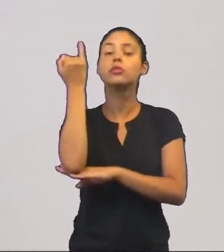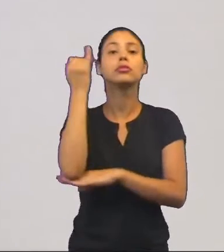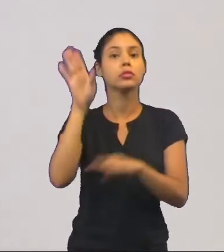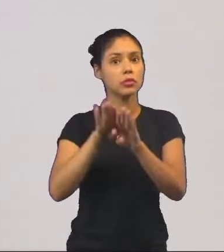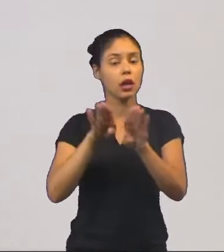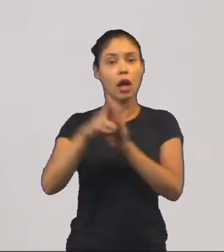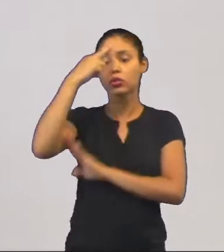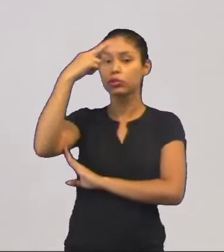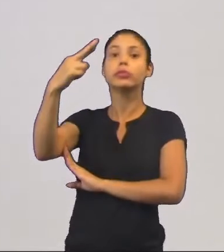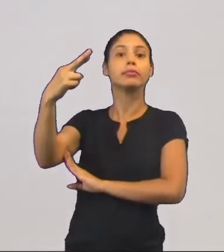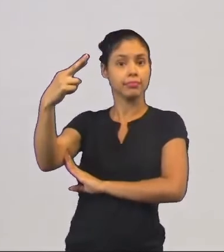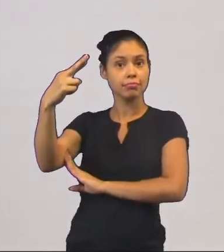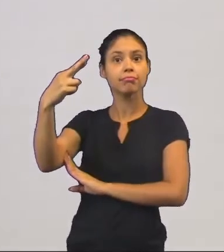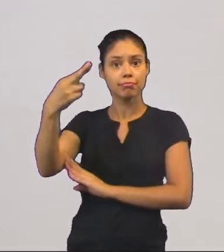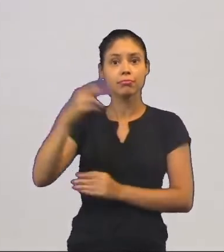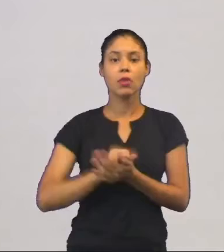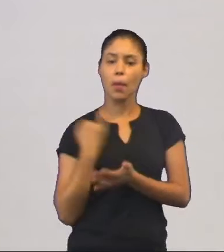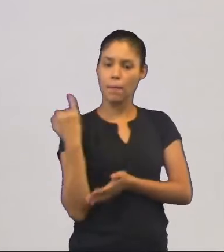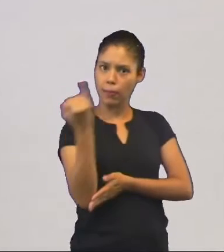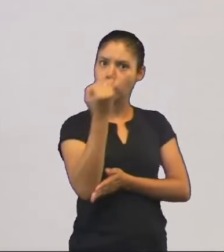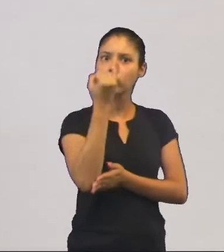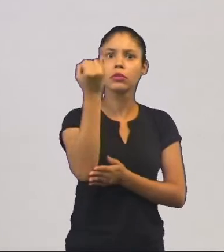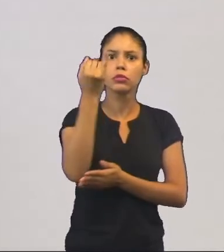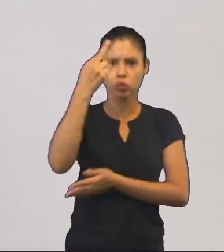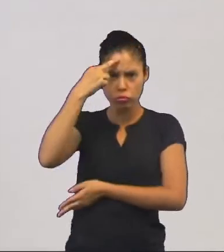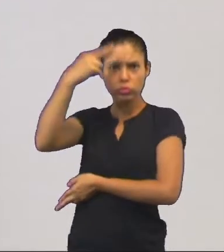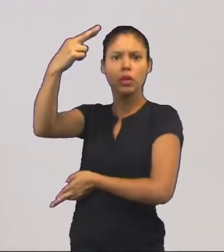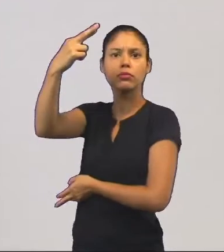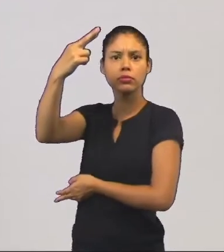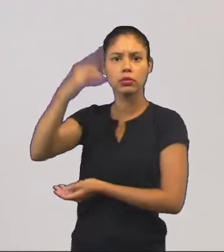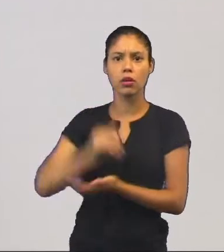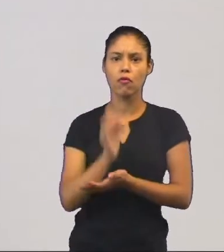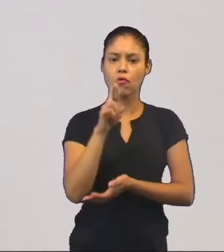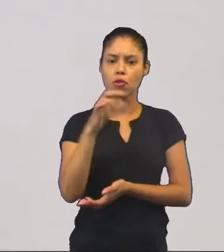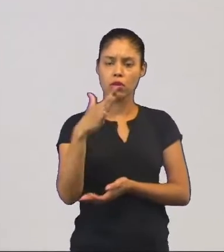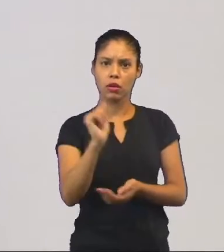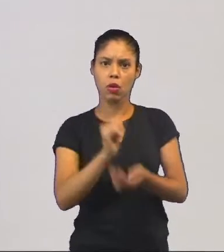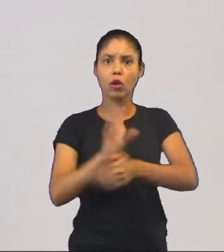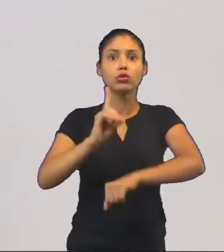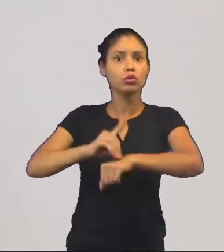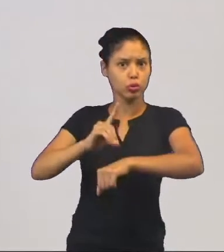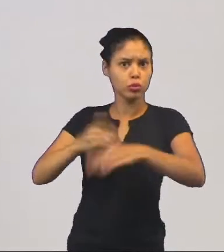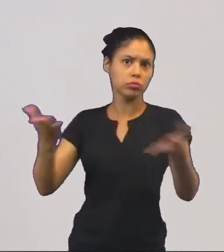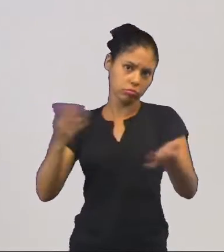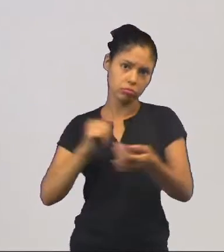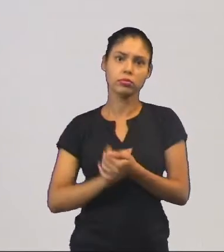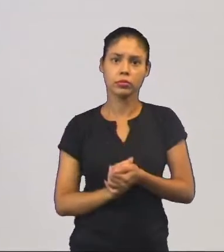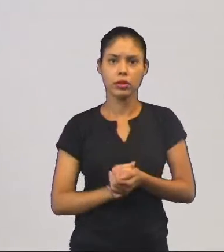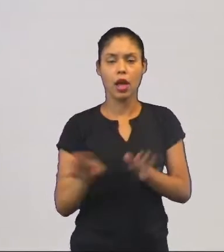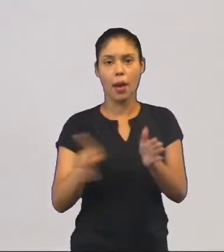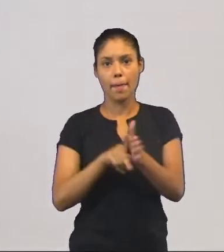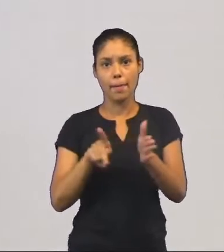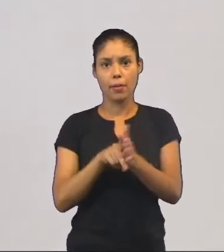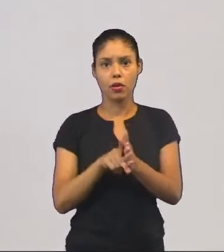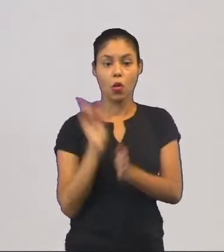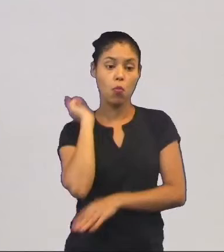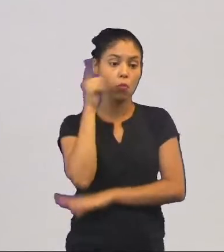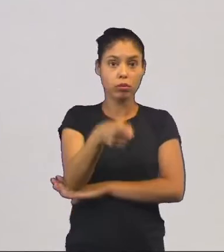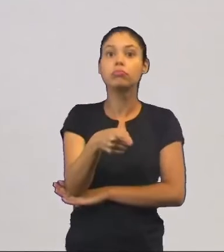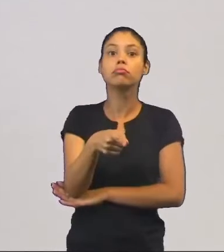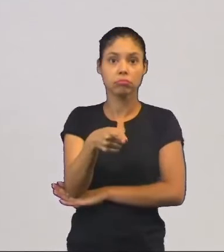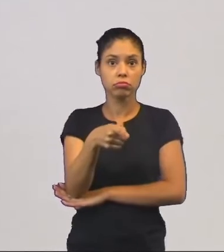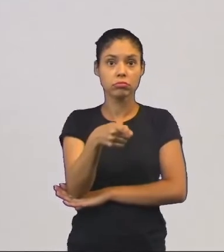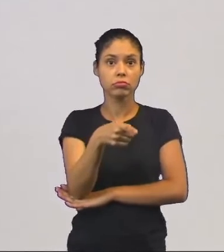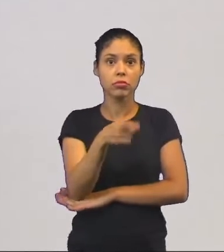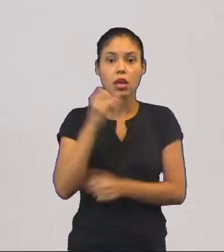de liderança, funções de chefia, funções de diretoria, são funções de comando